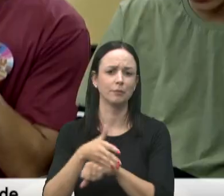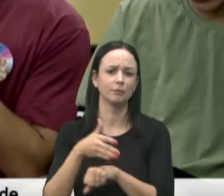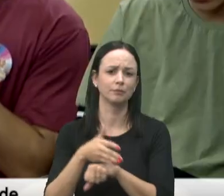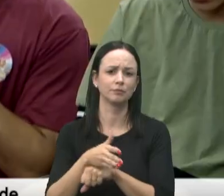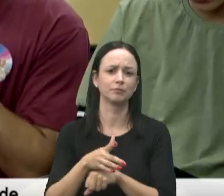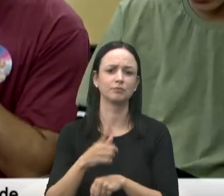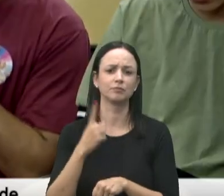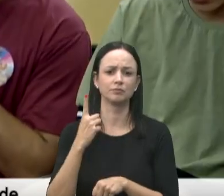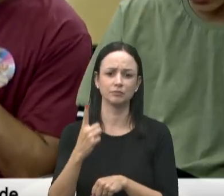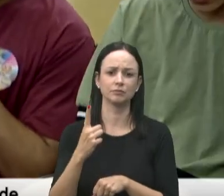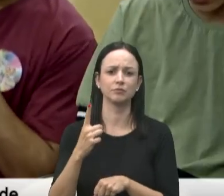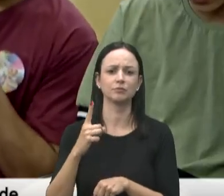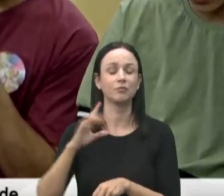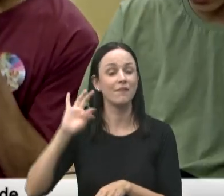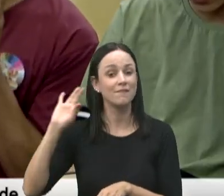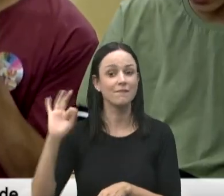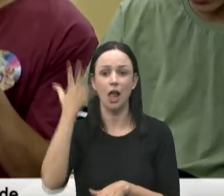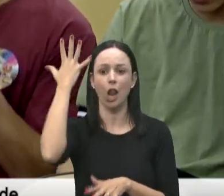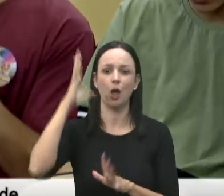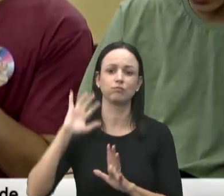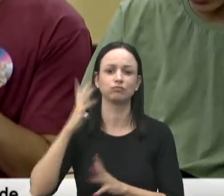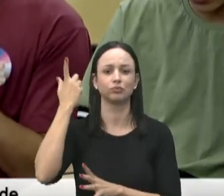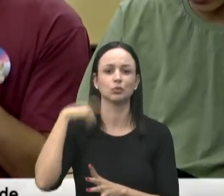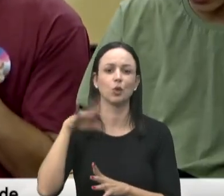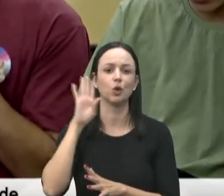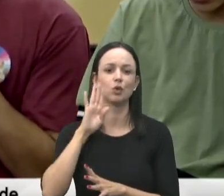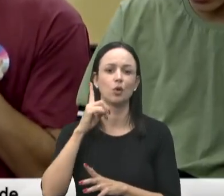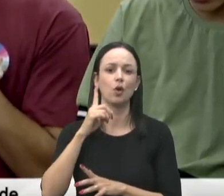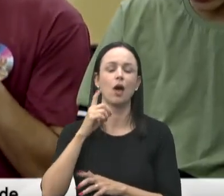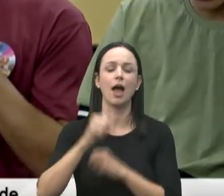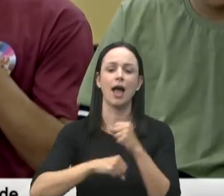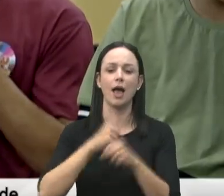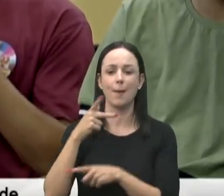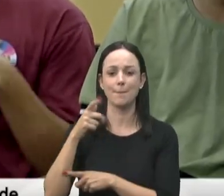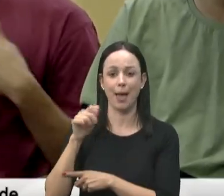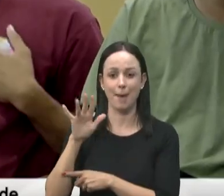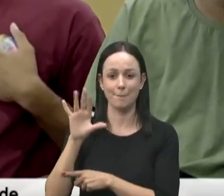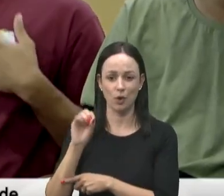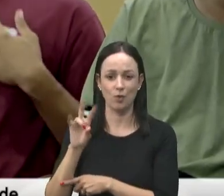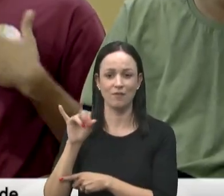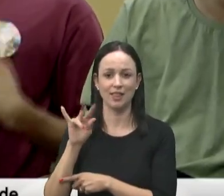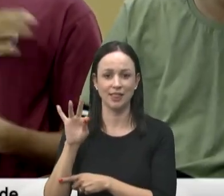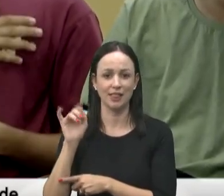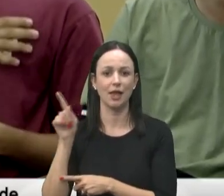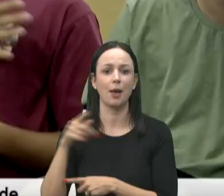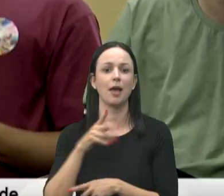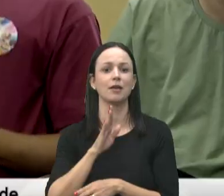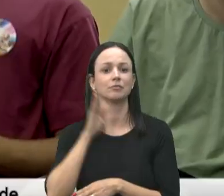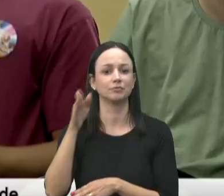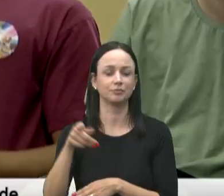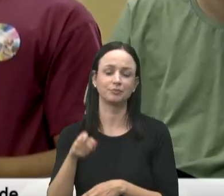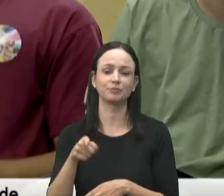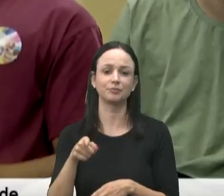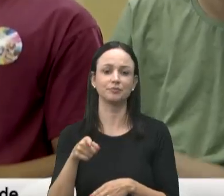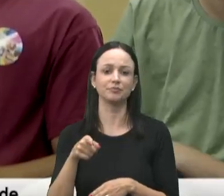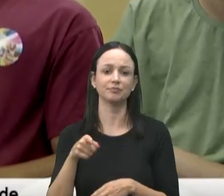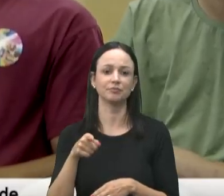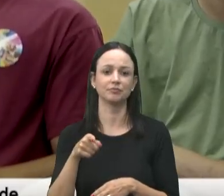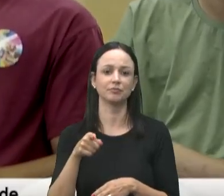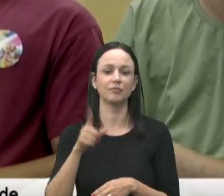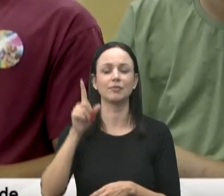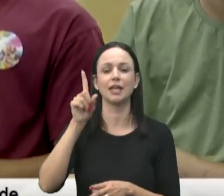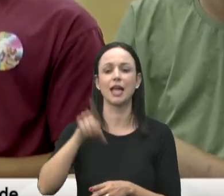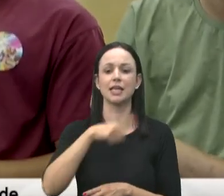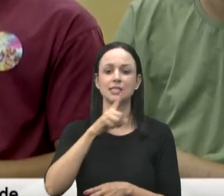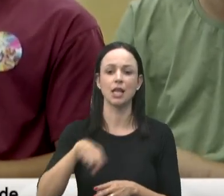um fenômeno muito legal que aconteceu no ano que o Pablo Vittar era o começo, que a Pablo ia, e ela cancelou